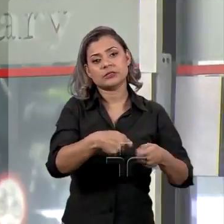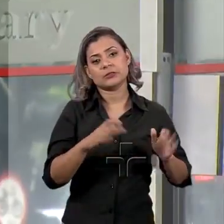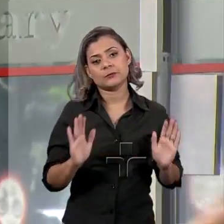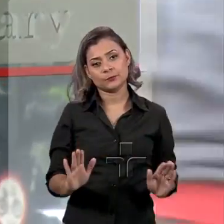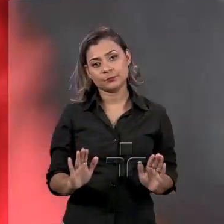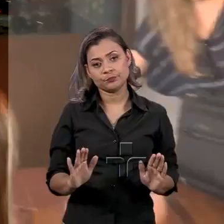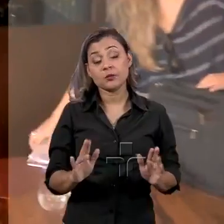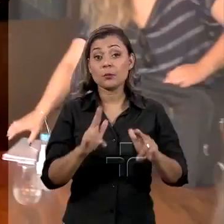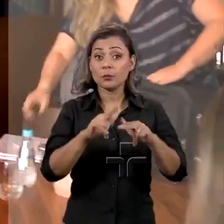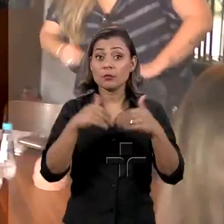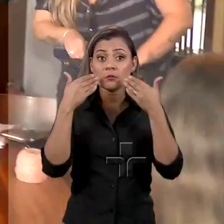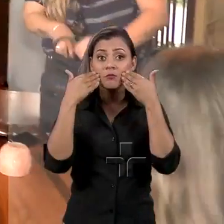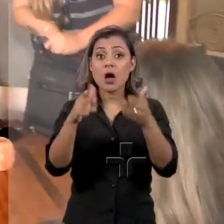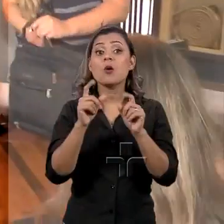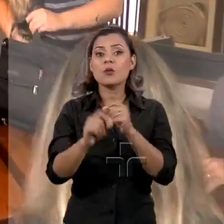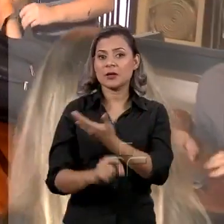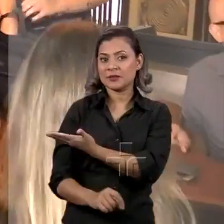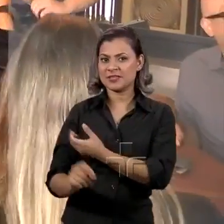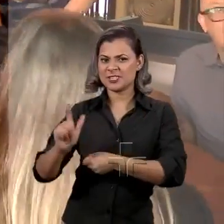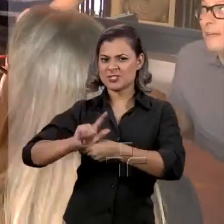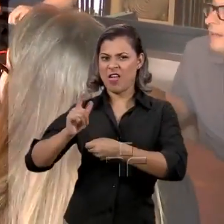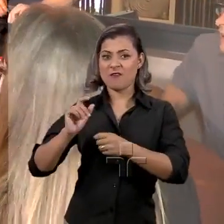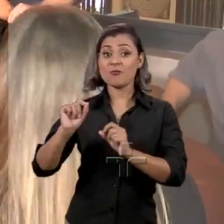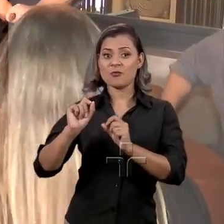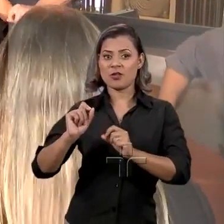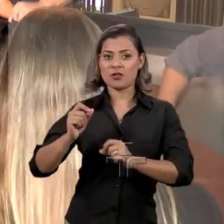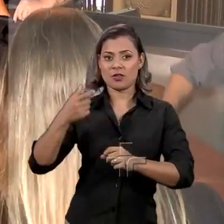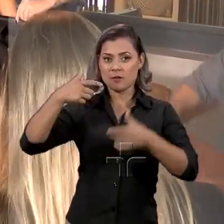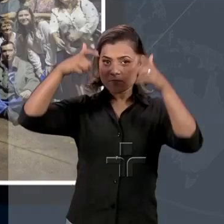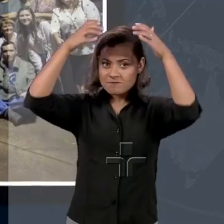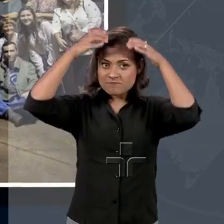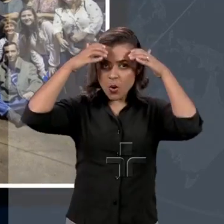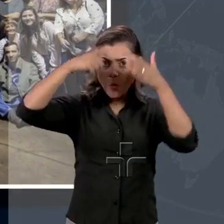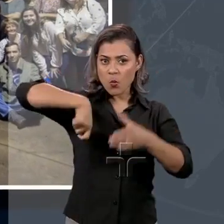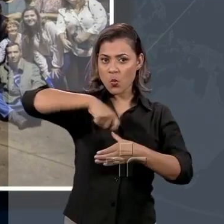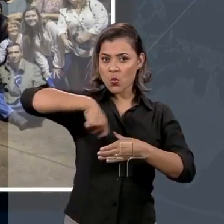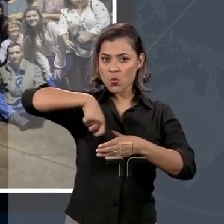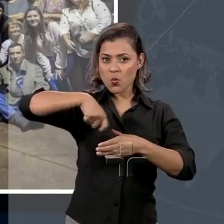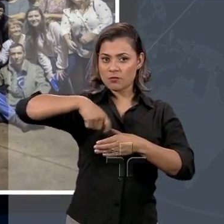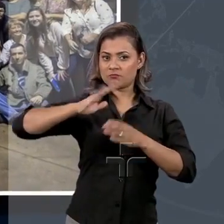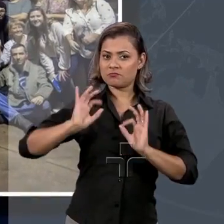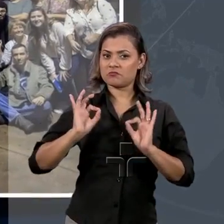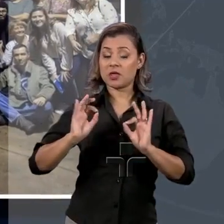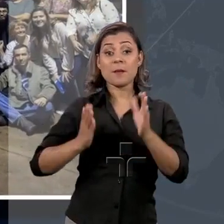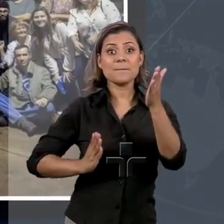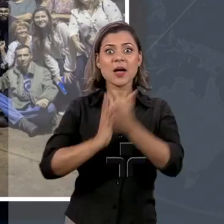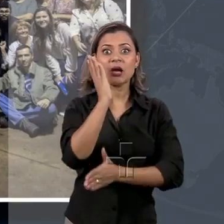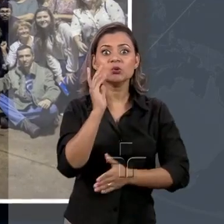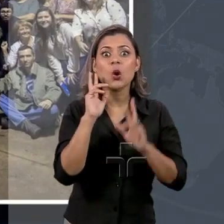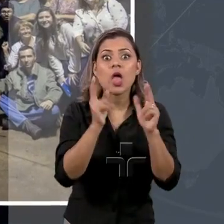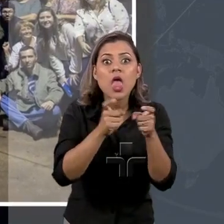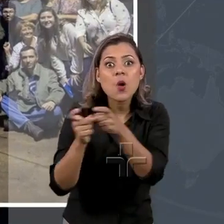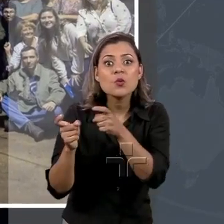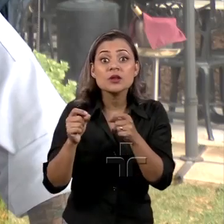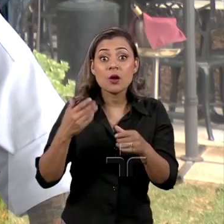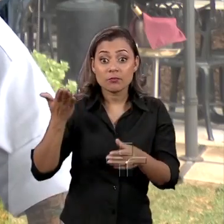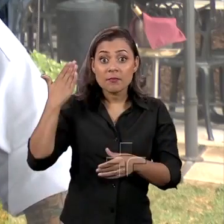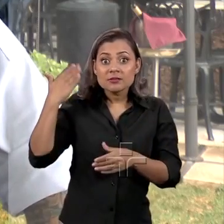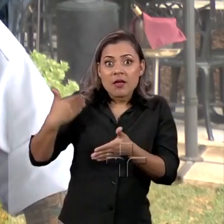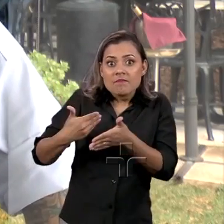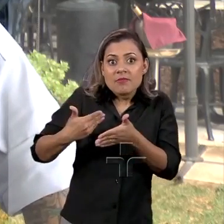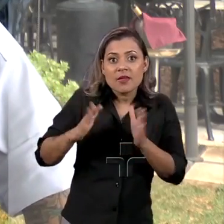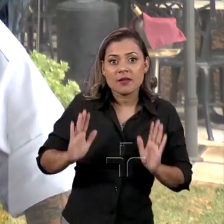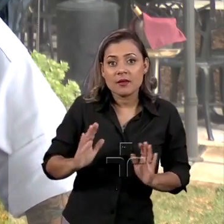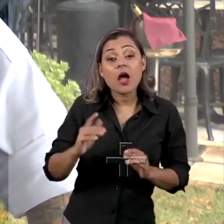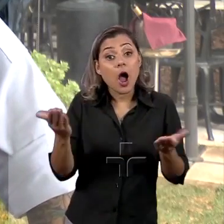se tornou público quando o renomado chefe de cozinha, Henrique Fogaça, foi eleito síndico numa reunião realizada há poucos dias. A